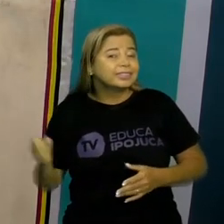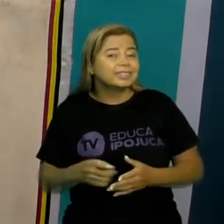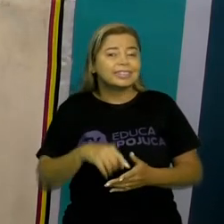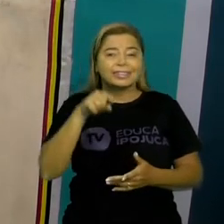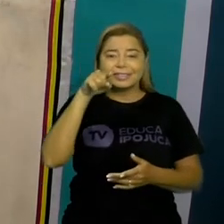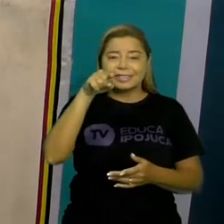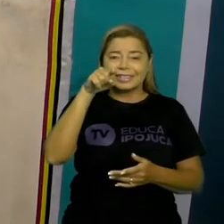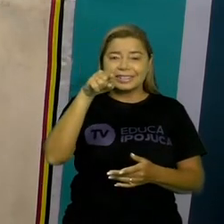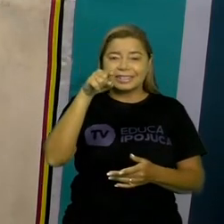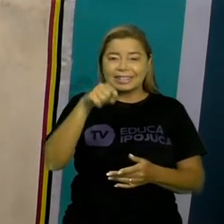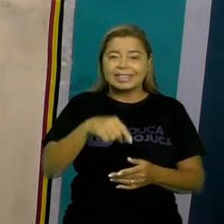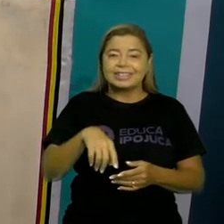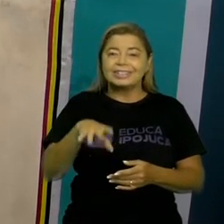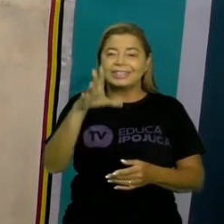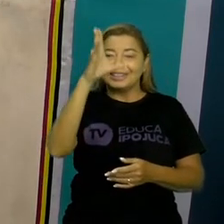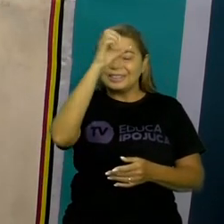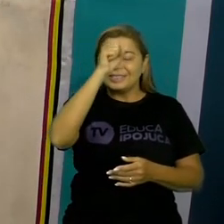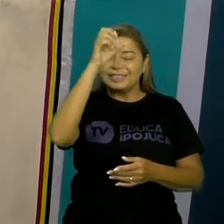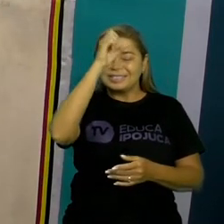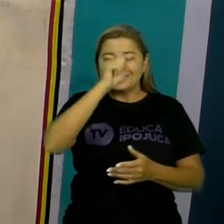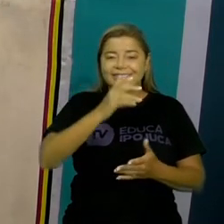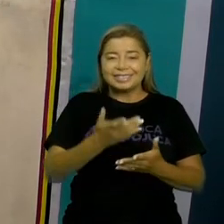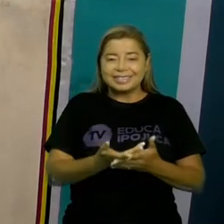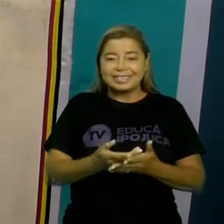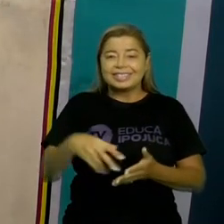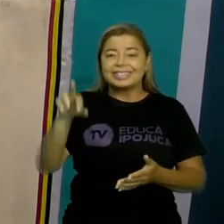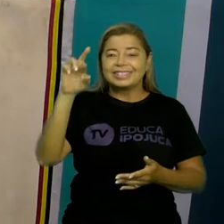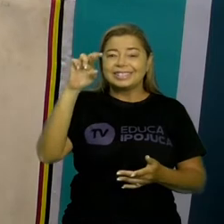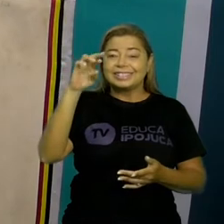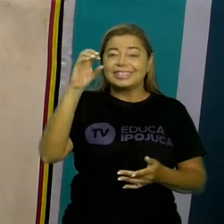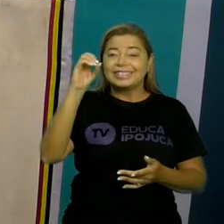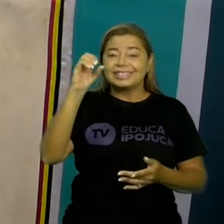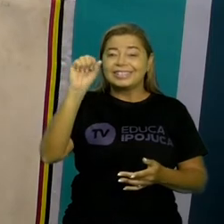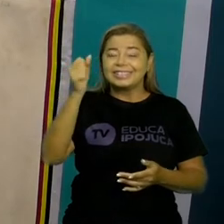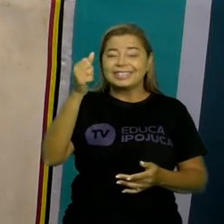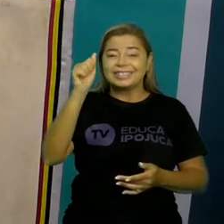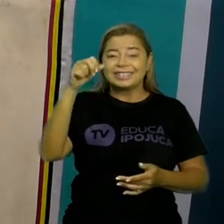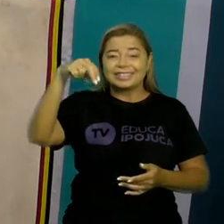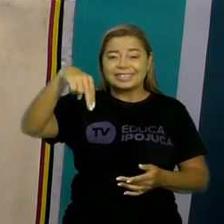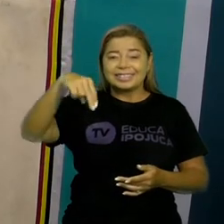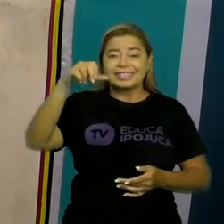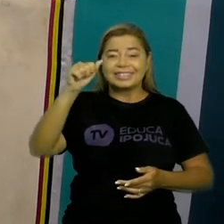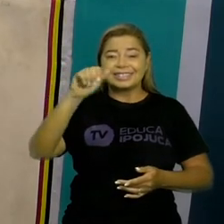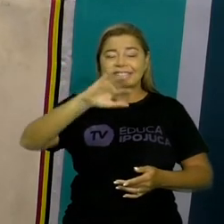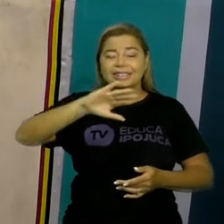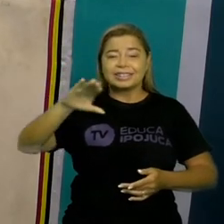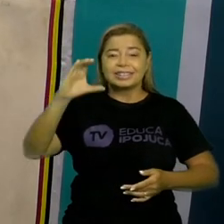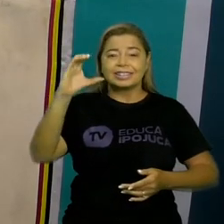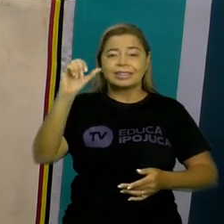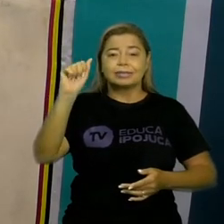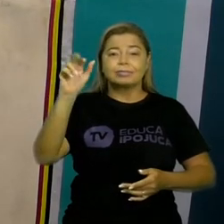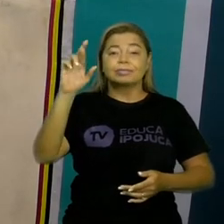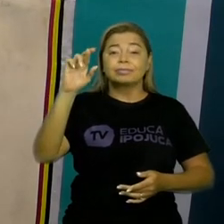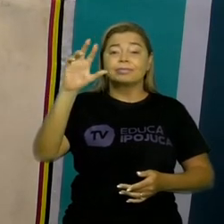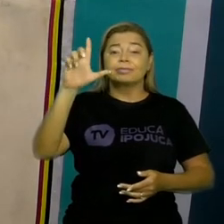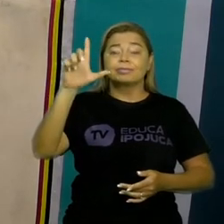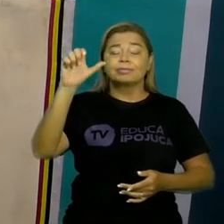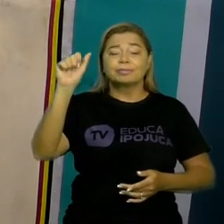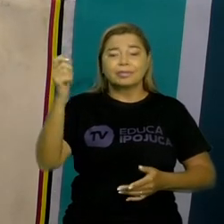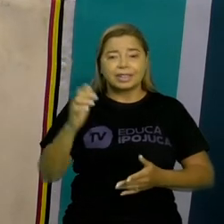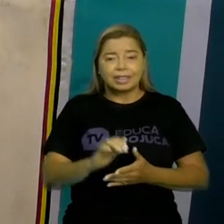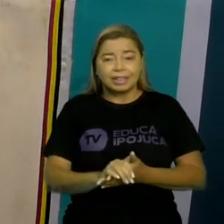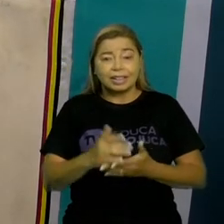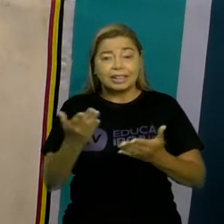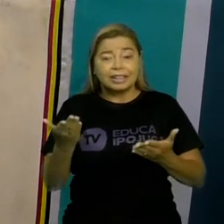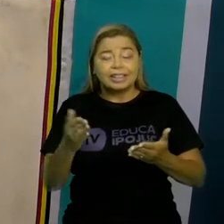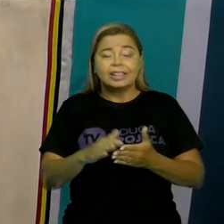Que você vai aprender. Rosana Carla. Aí vocês, ó, cantam o